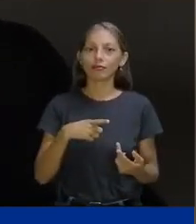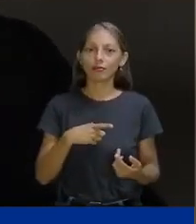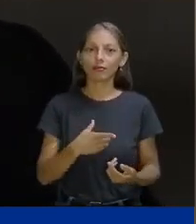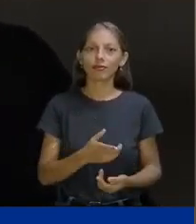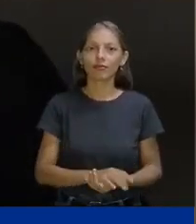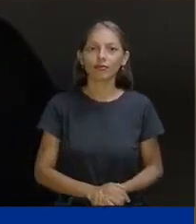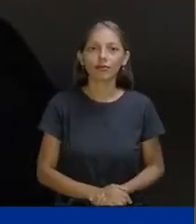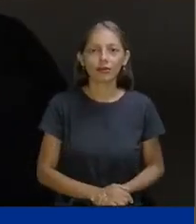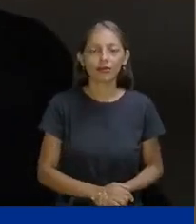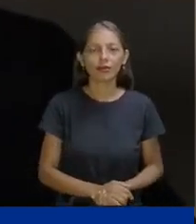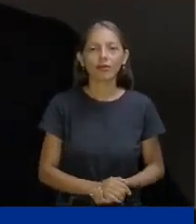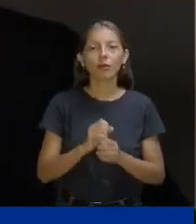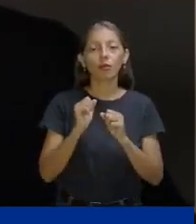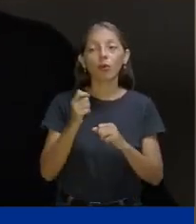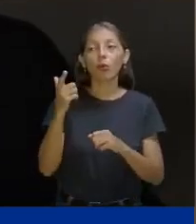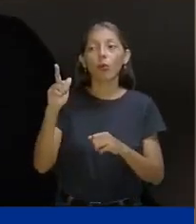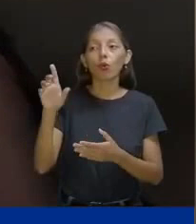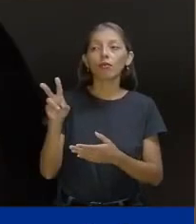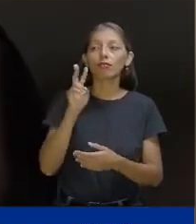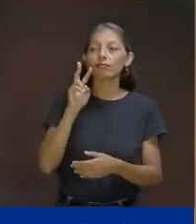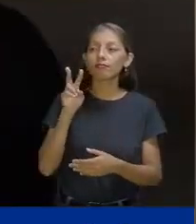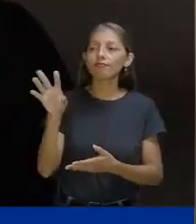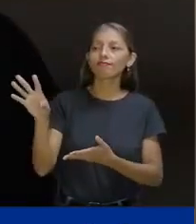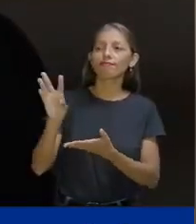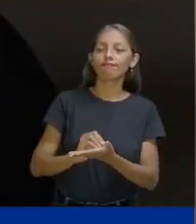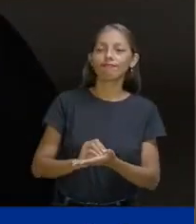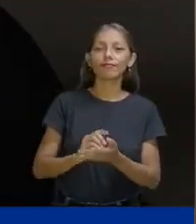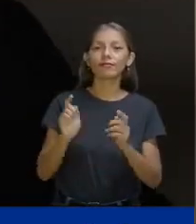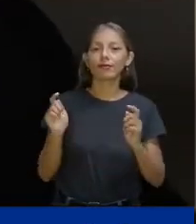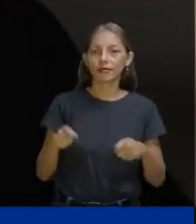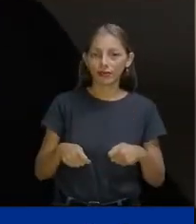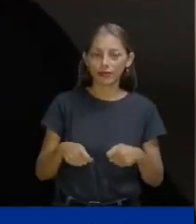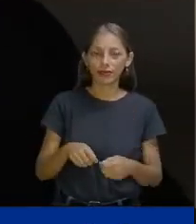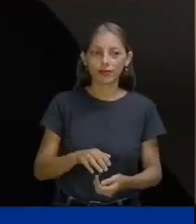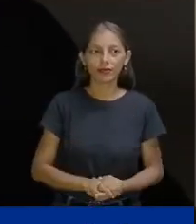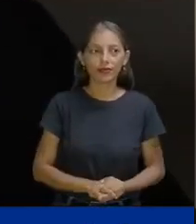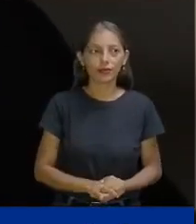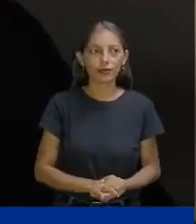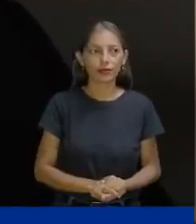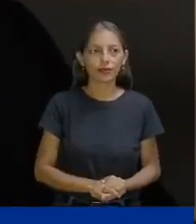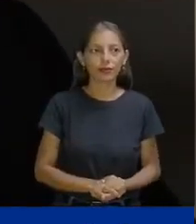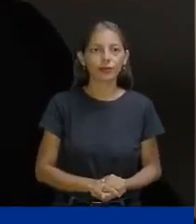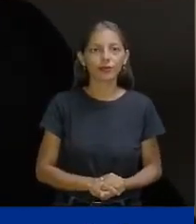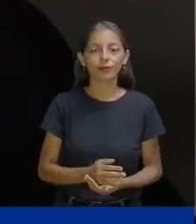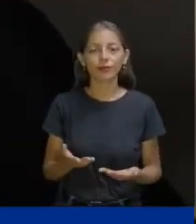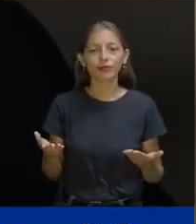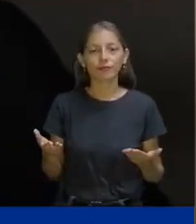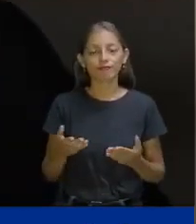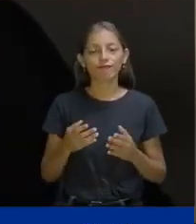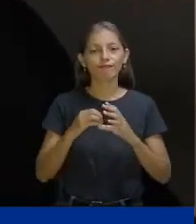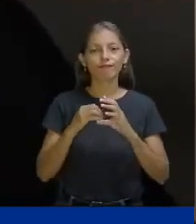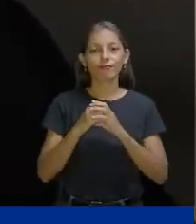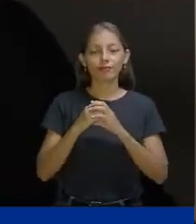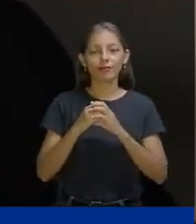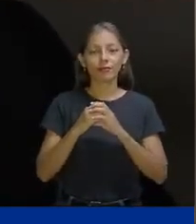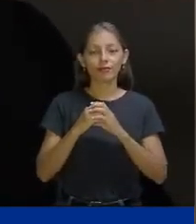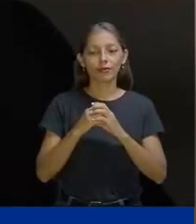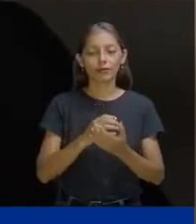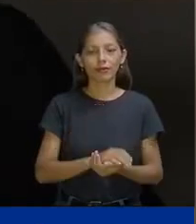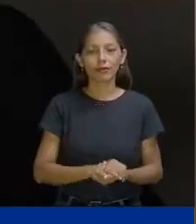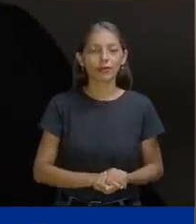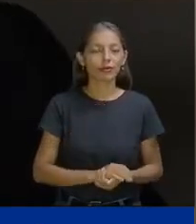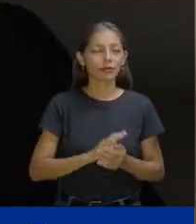para inspirar consciência, não é? O Tribunal Regional Eleitoral do Amapá está absolutamente engajado nessa